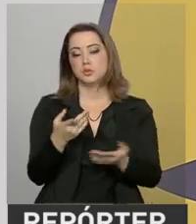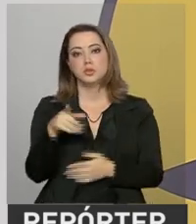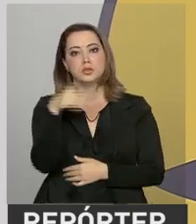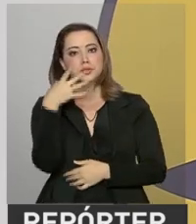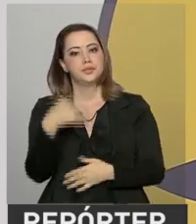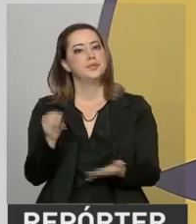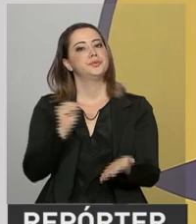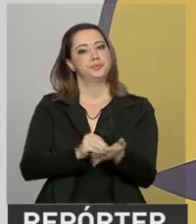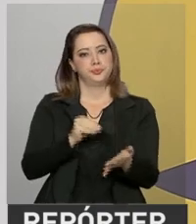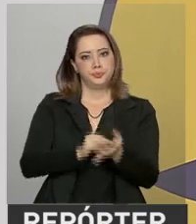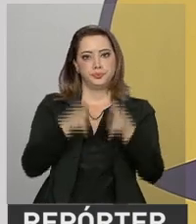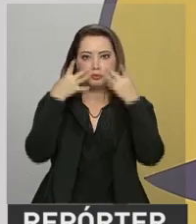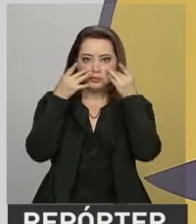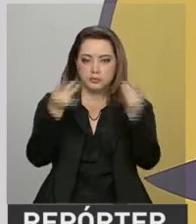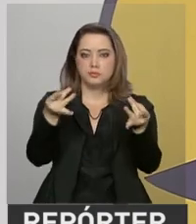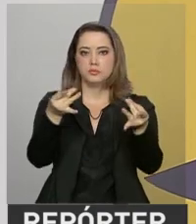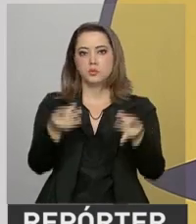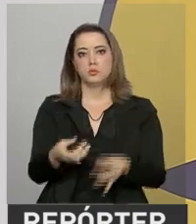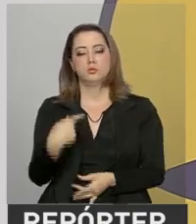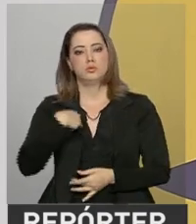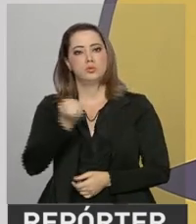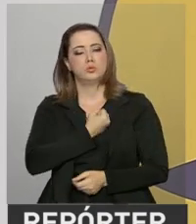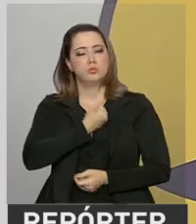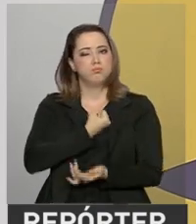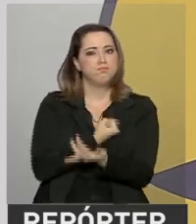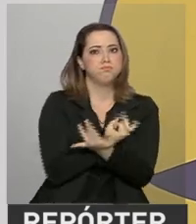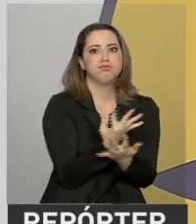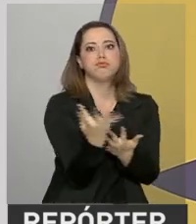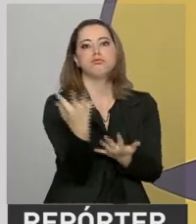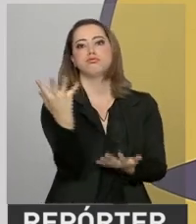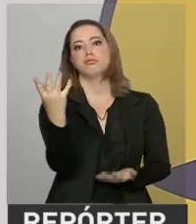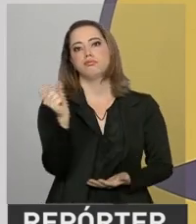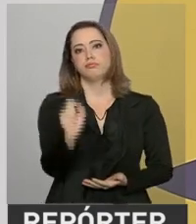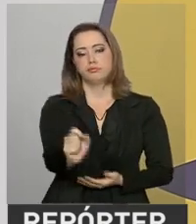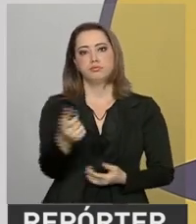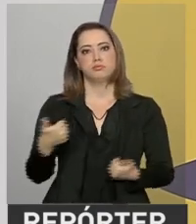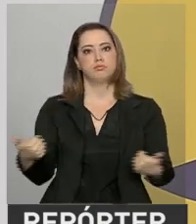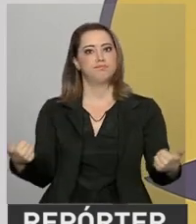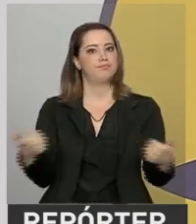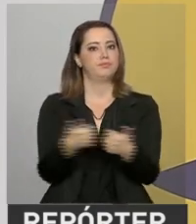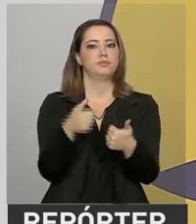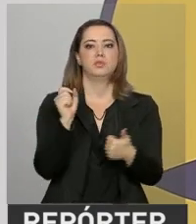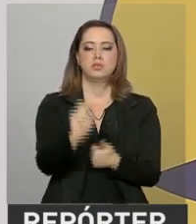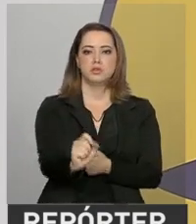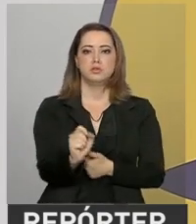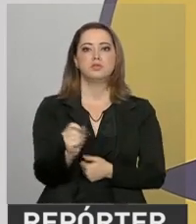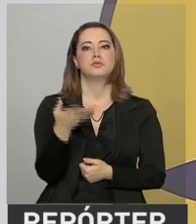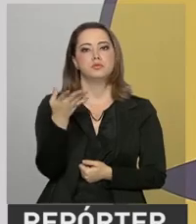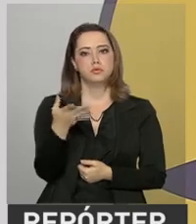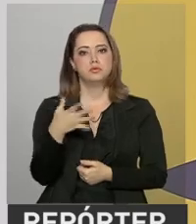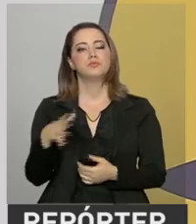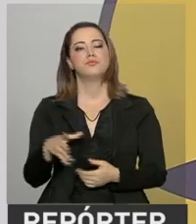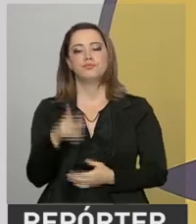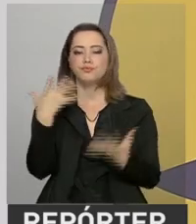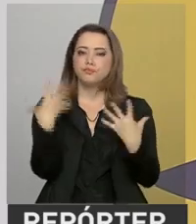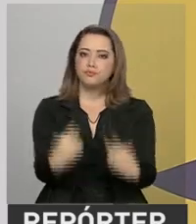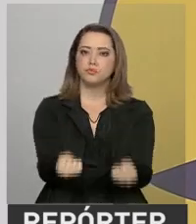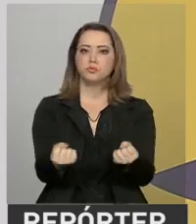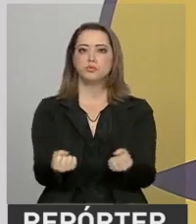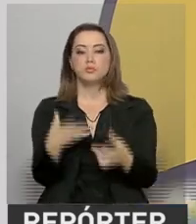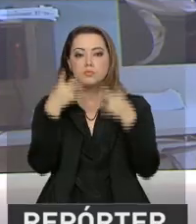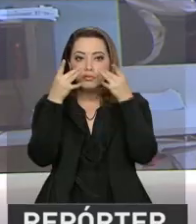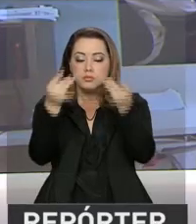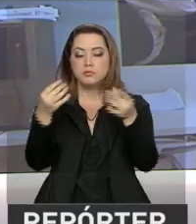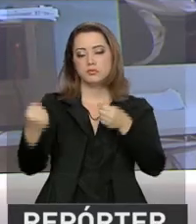e isso implica no número muito grande de acidentes relacionados a isso a campanha Ava isso vamos Diminuir a quantidade de acidentes Preste atenção no